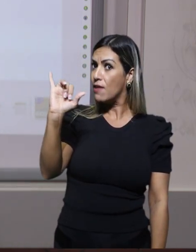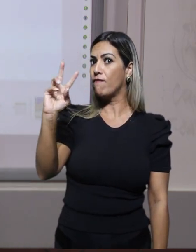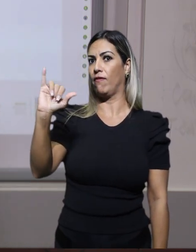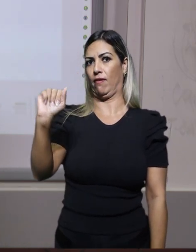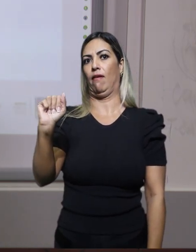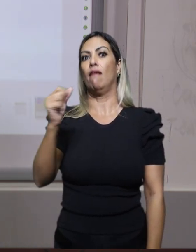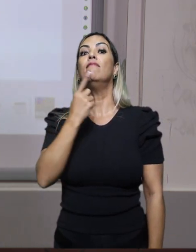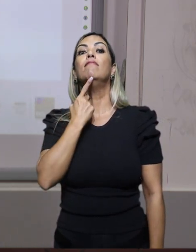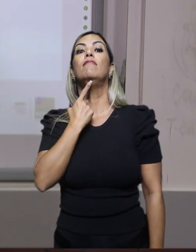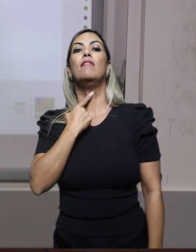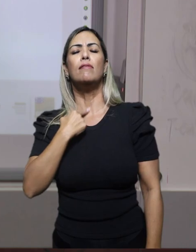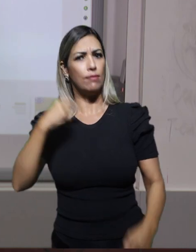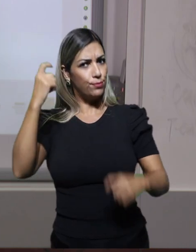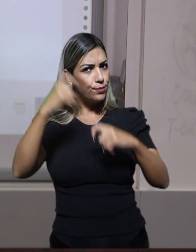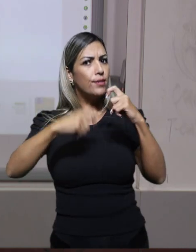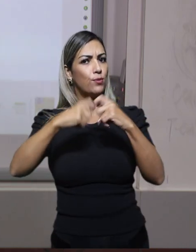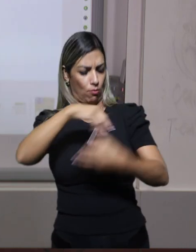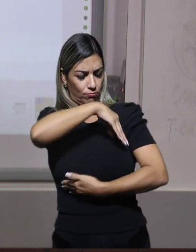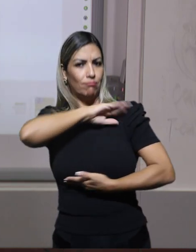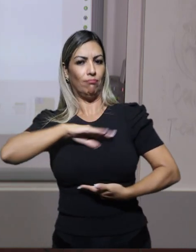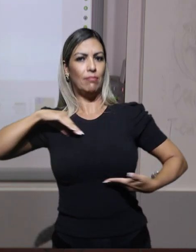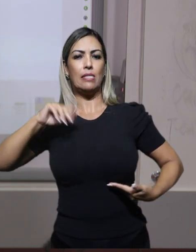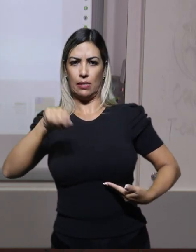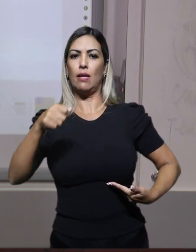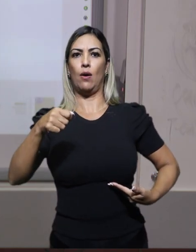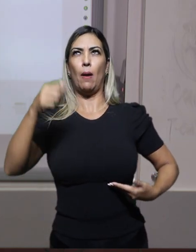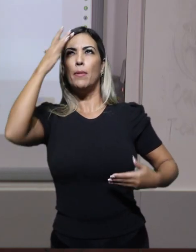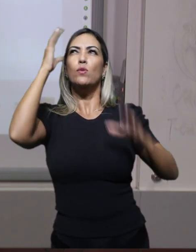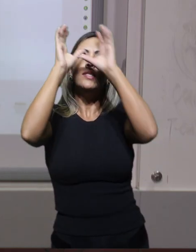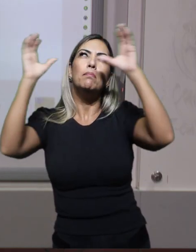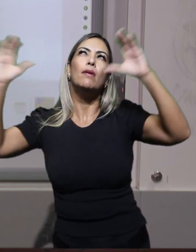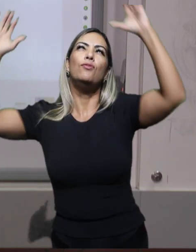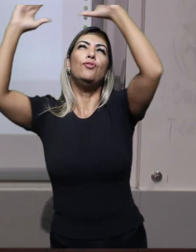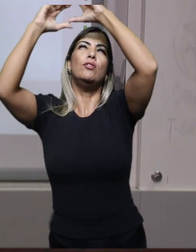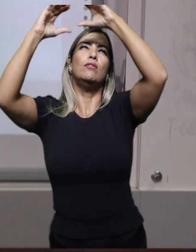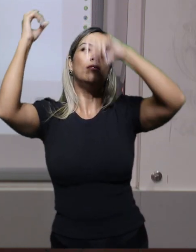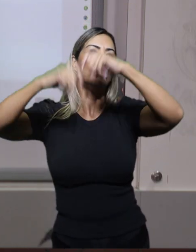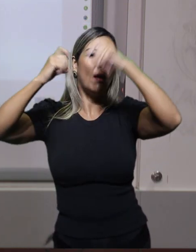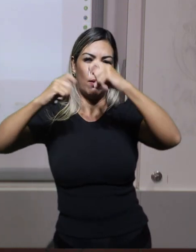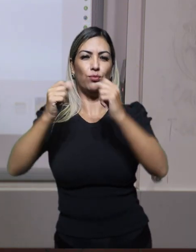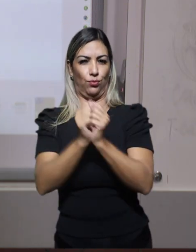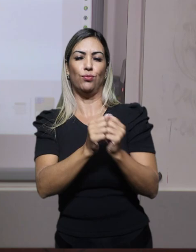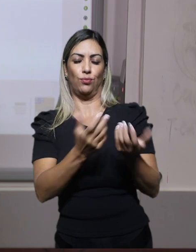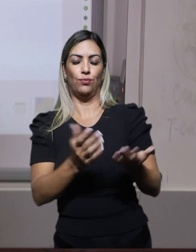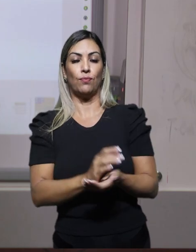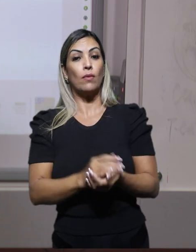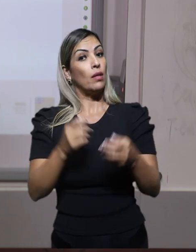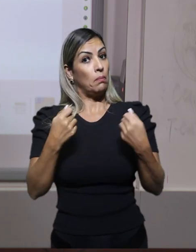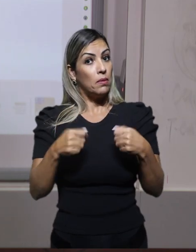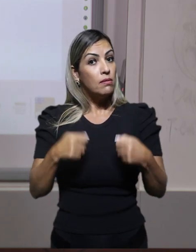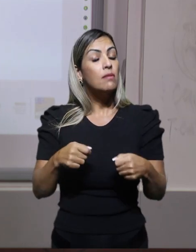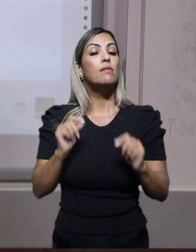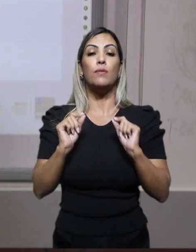É aquele desejo sexual que está ali na cabeça do agente. E deve ter